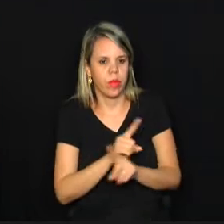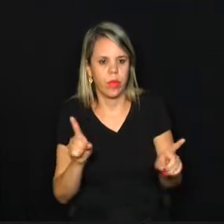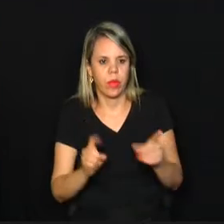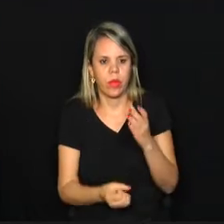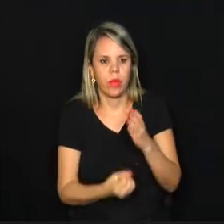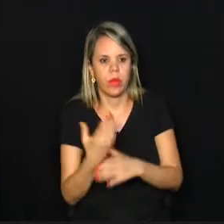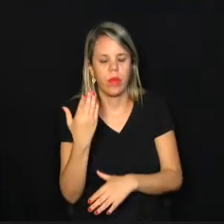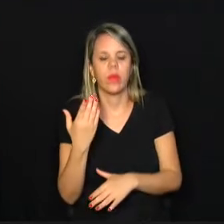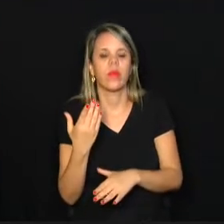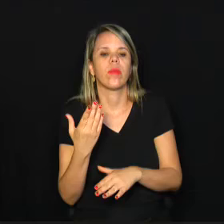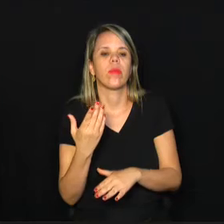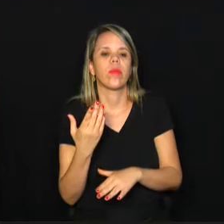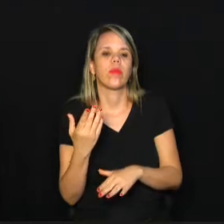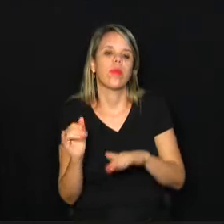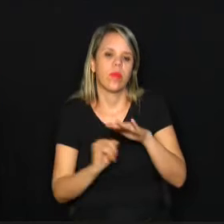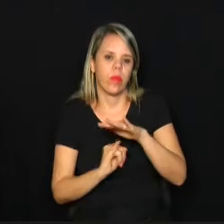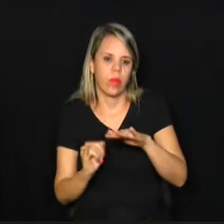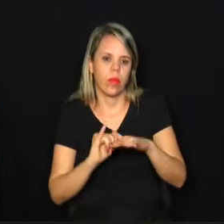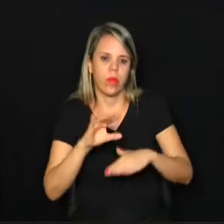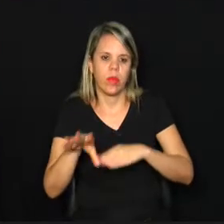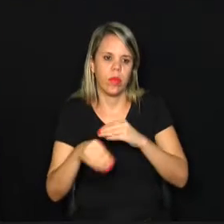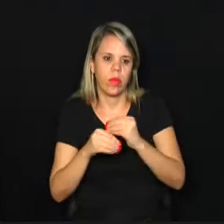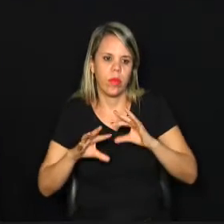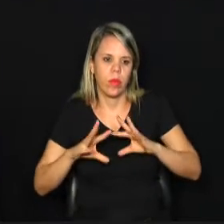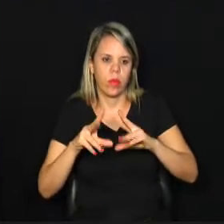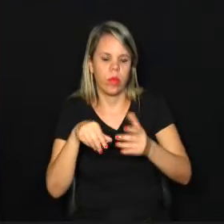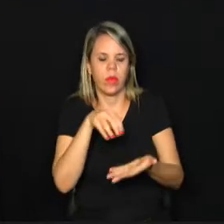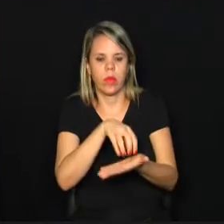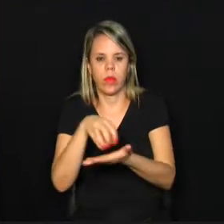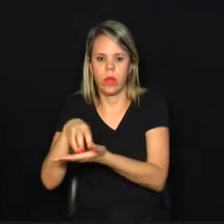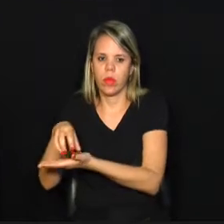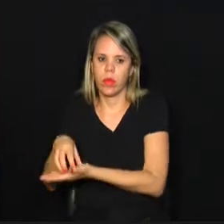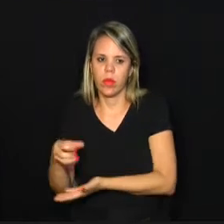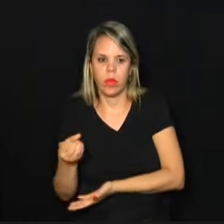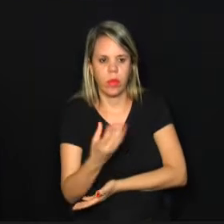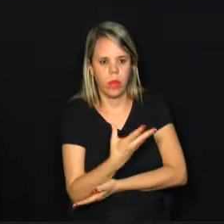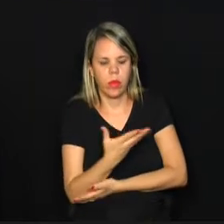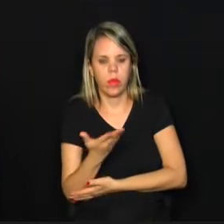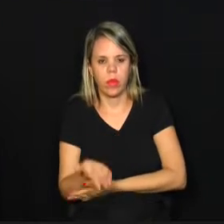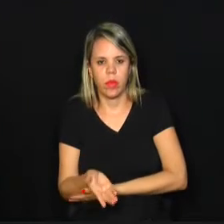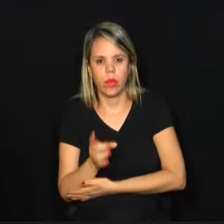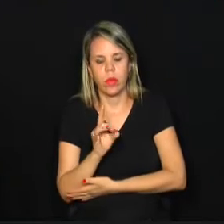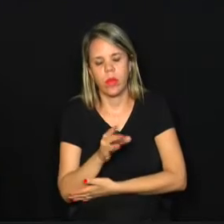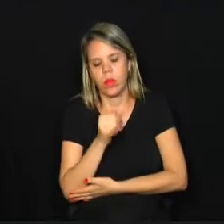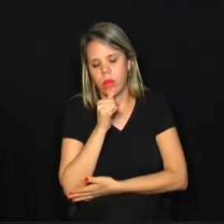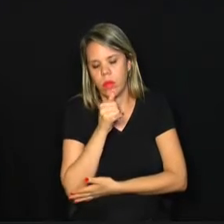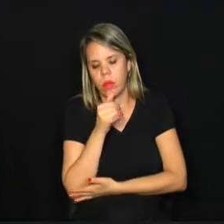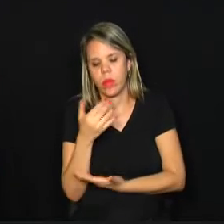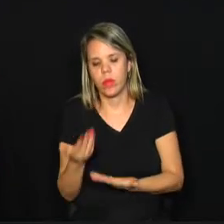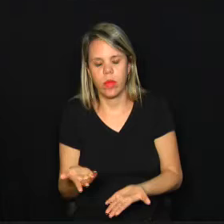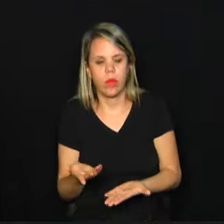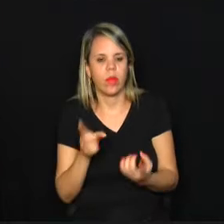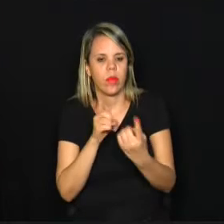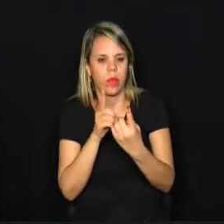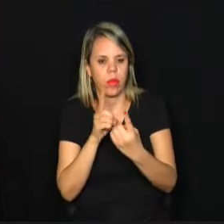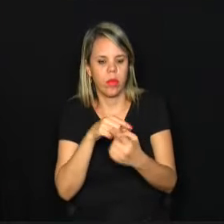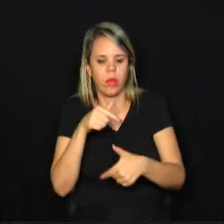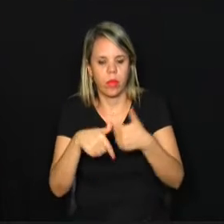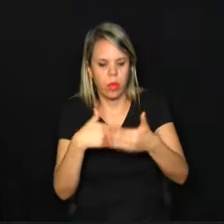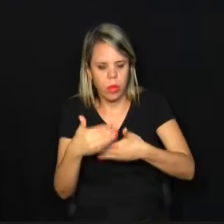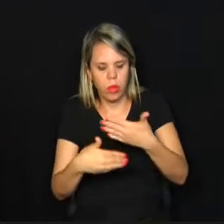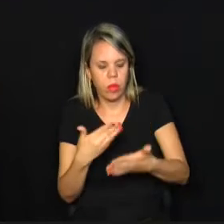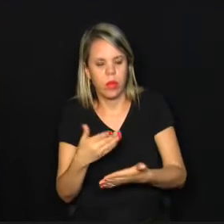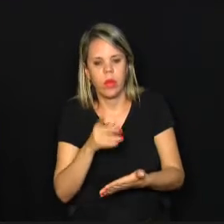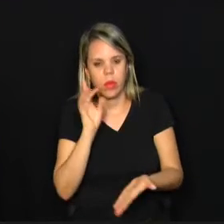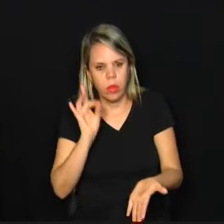essa autarquia, se incorporaram todas essas unidades novas, e só com o serviço em andamento que a gente vai,